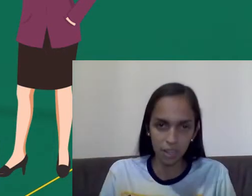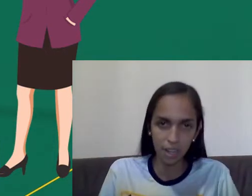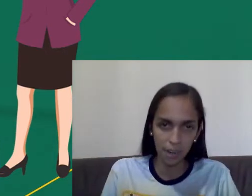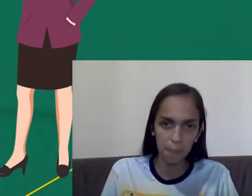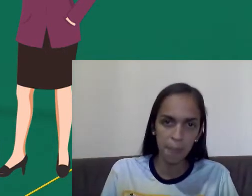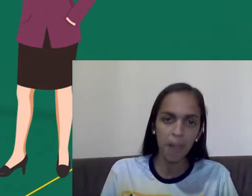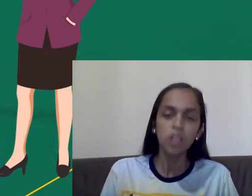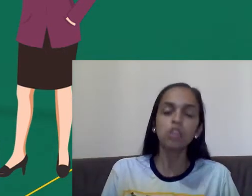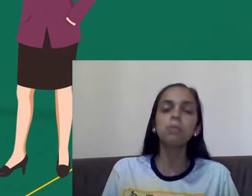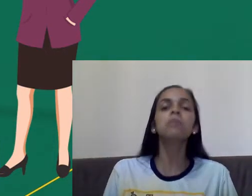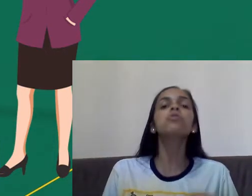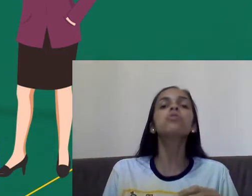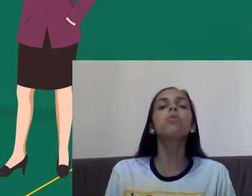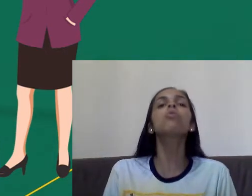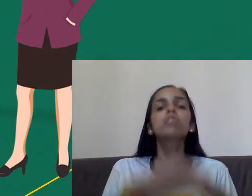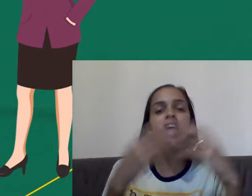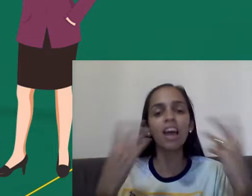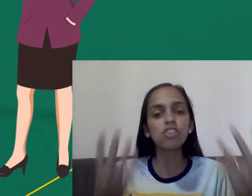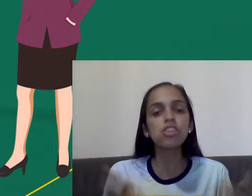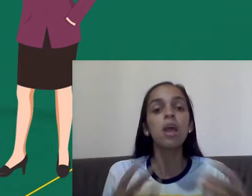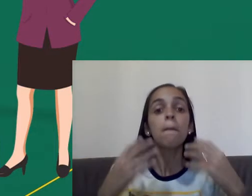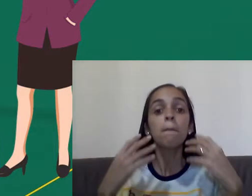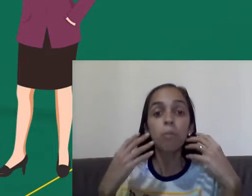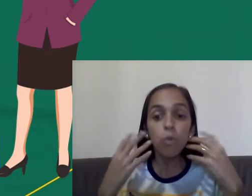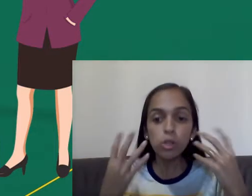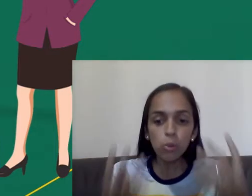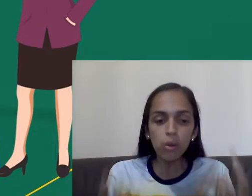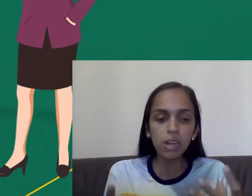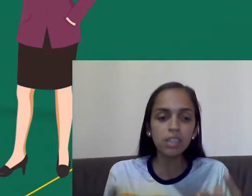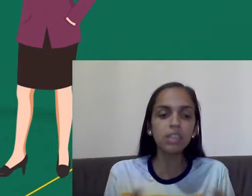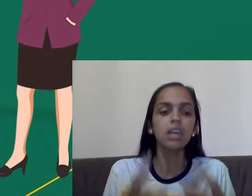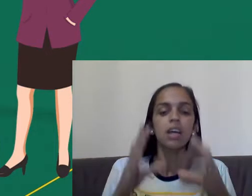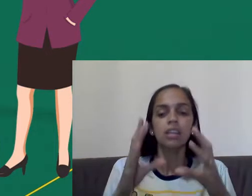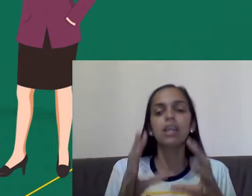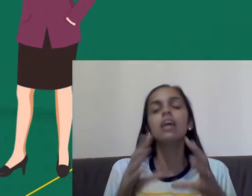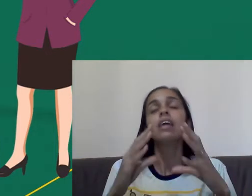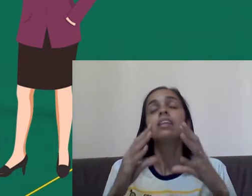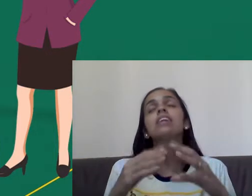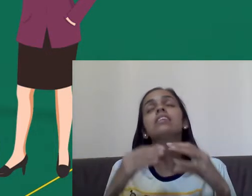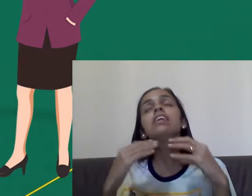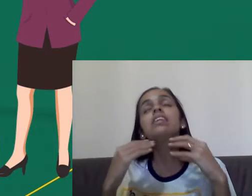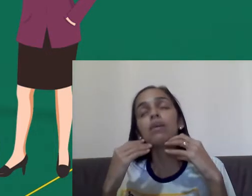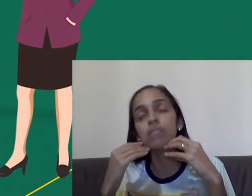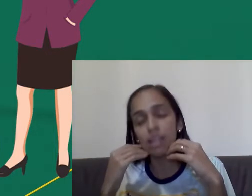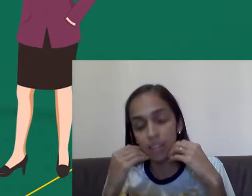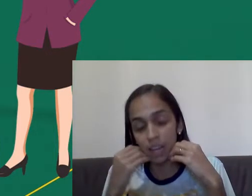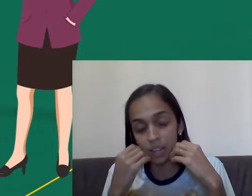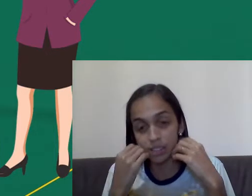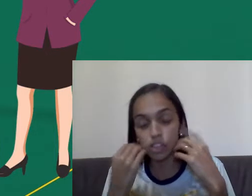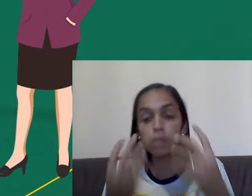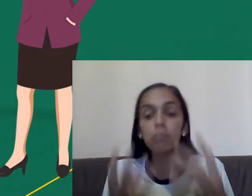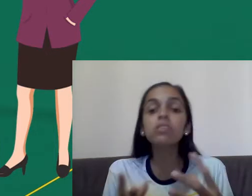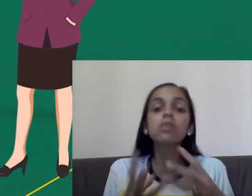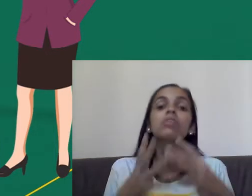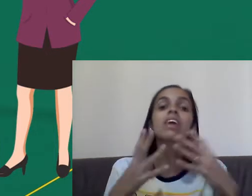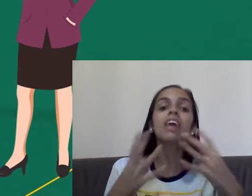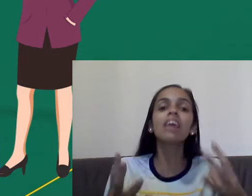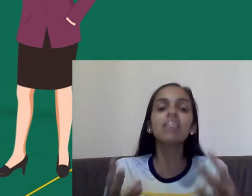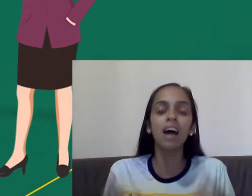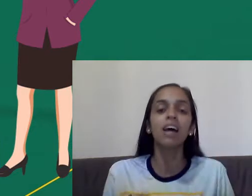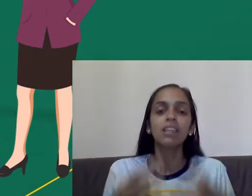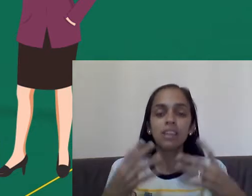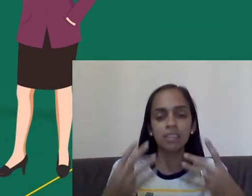sociedade brasileira. Nós podemos ver um contraste muito grande, né, na distribuição